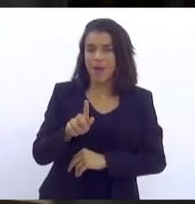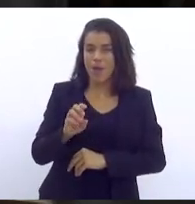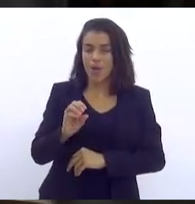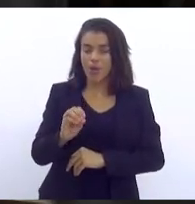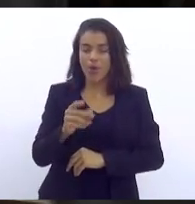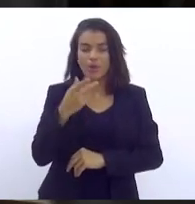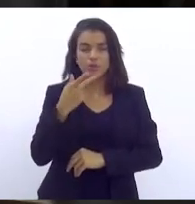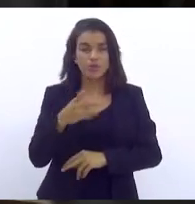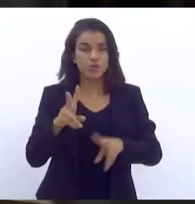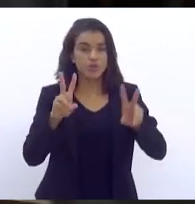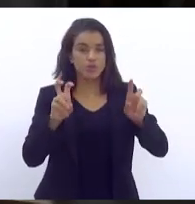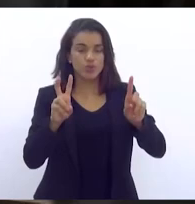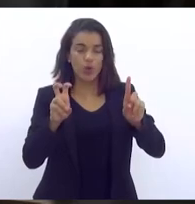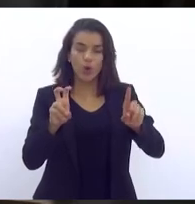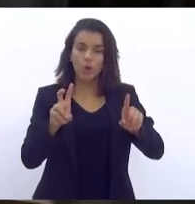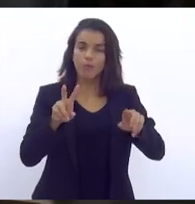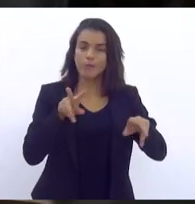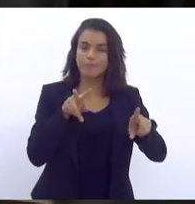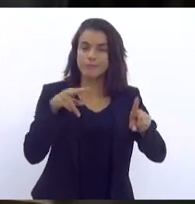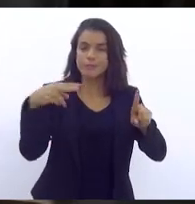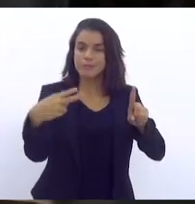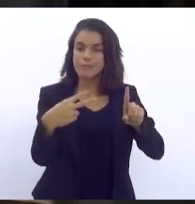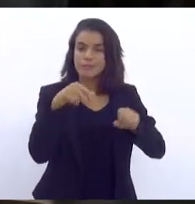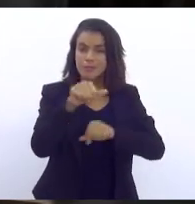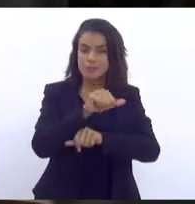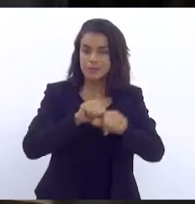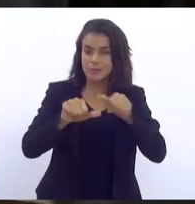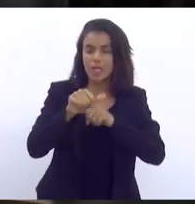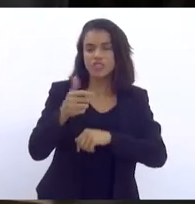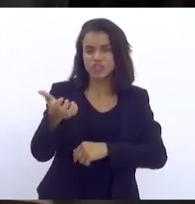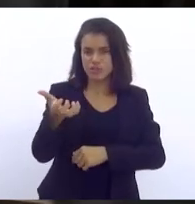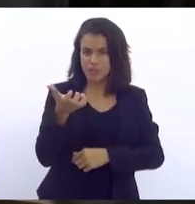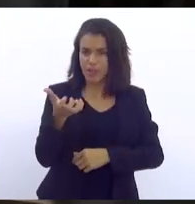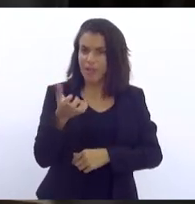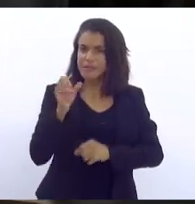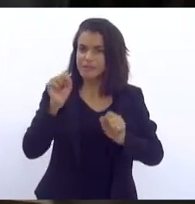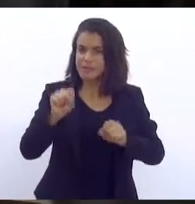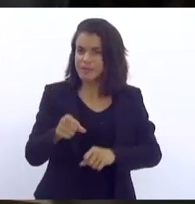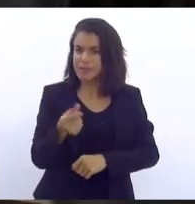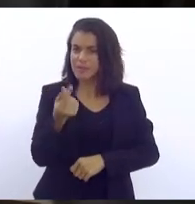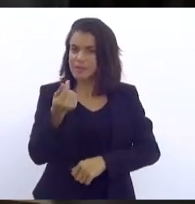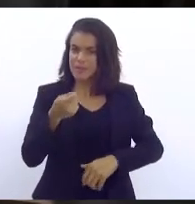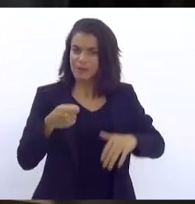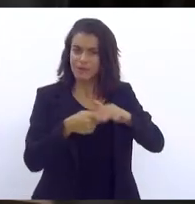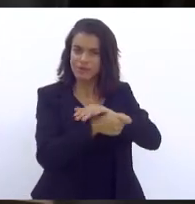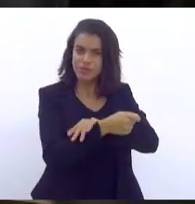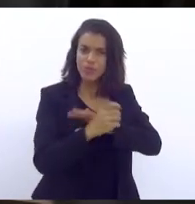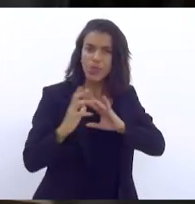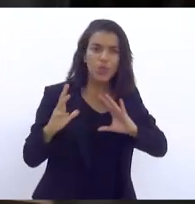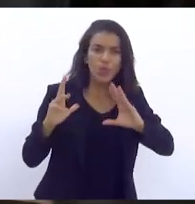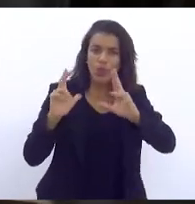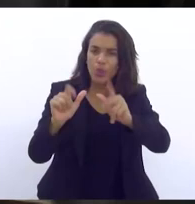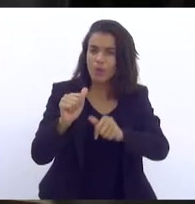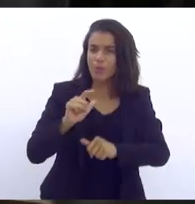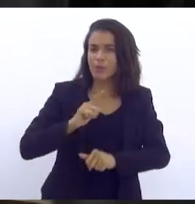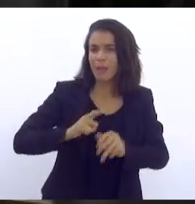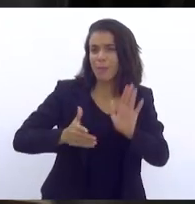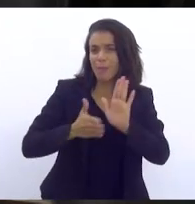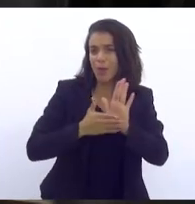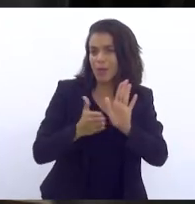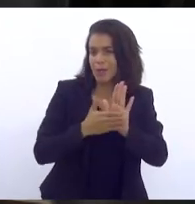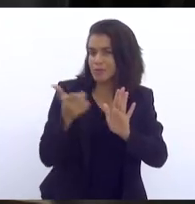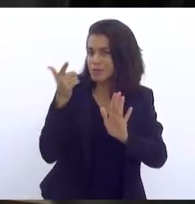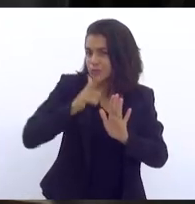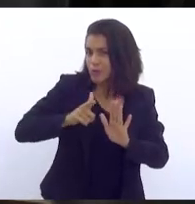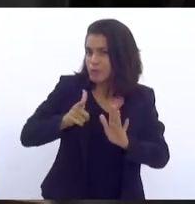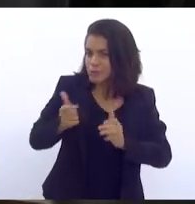mudança etc a gente quer Eh sim investir em todo mundo que tenha projetos que tenha capacidade e que entregue porque